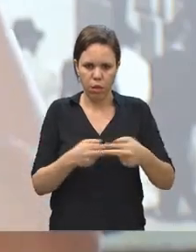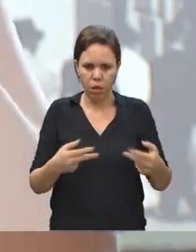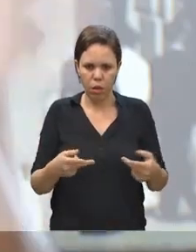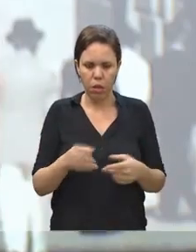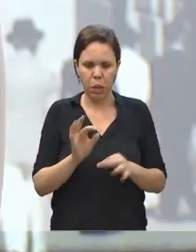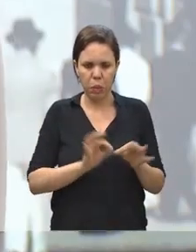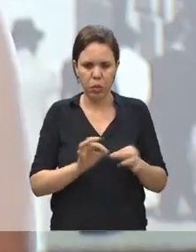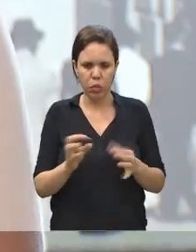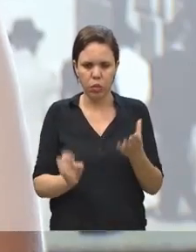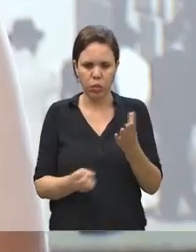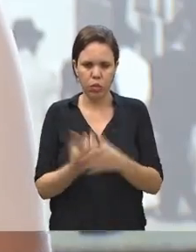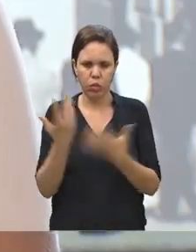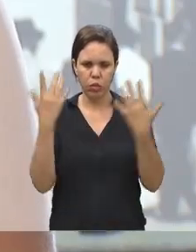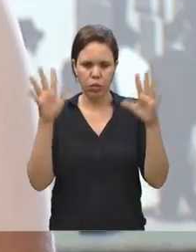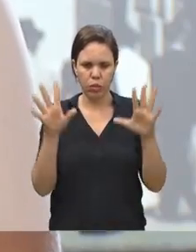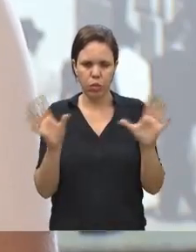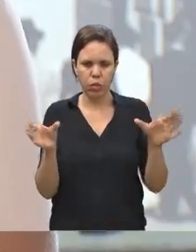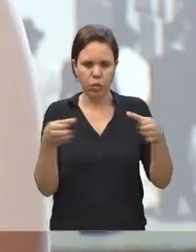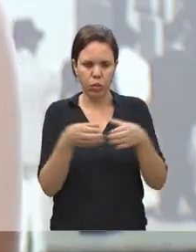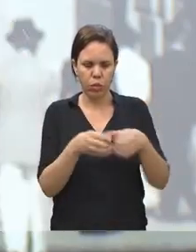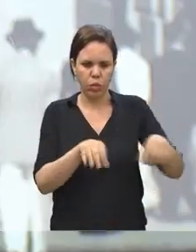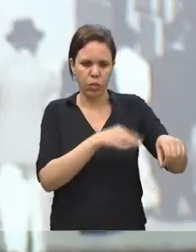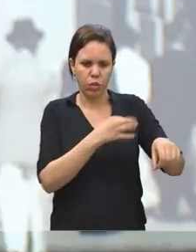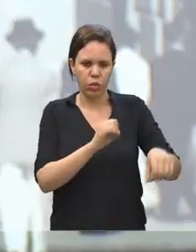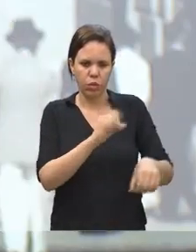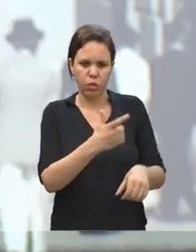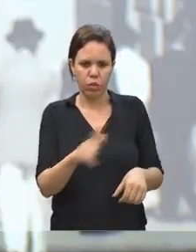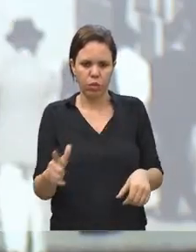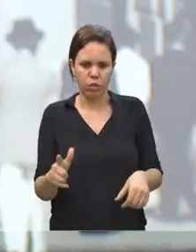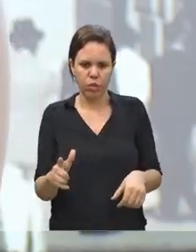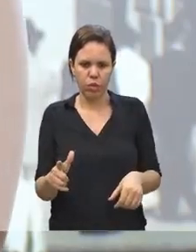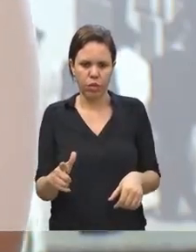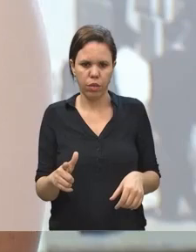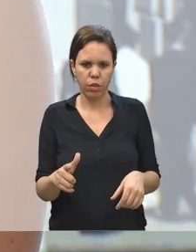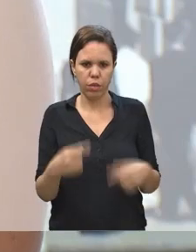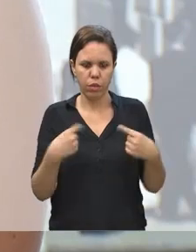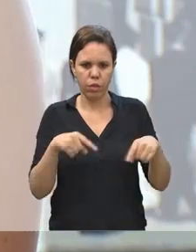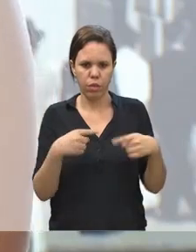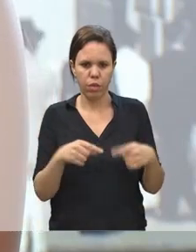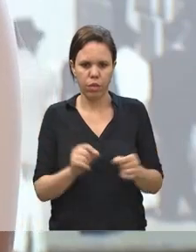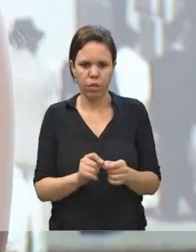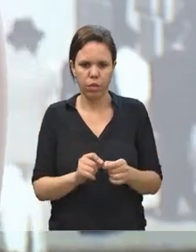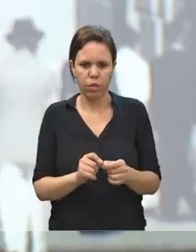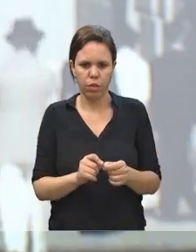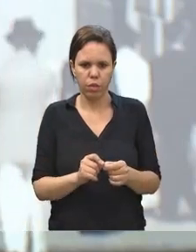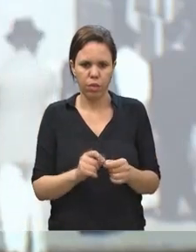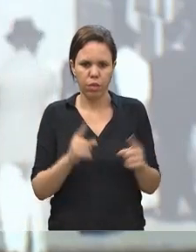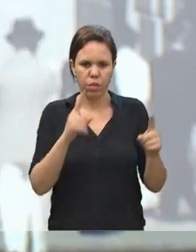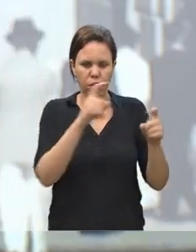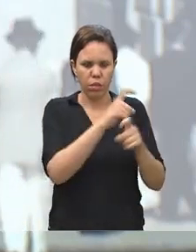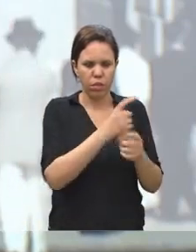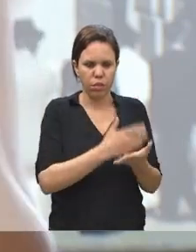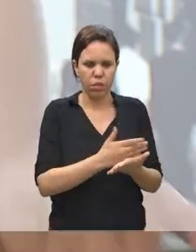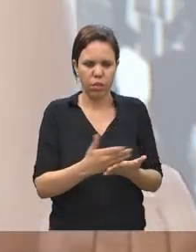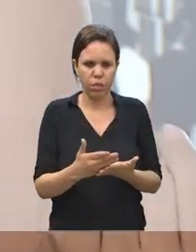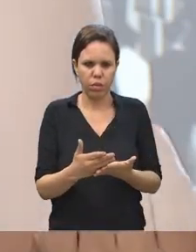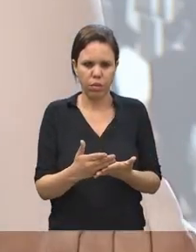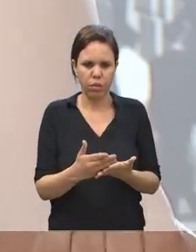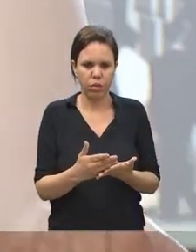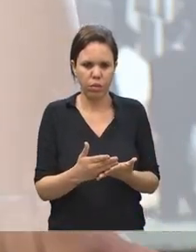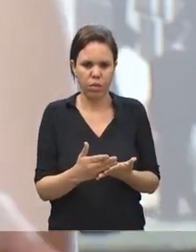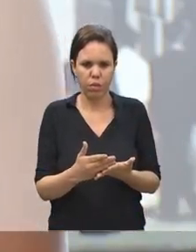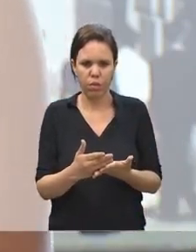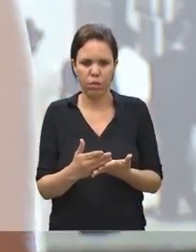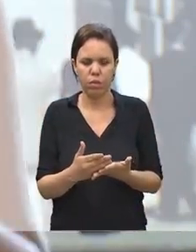acontecer todos os eventos relacionados à orquestra. Então, sem a equipe de produção e o setor de arquivo musical, ficaria mais difícil. Como foi no começo da